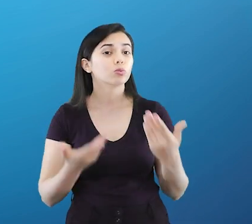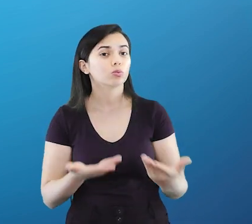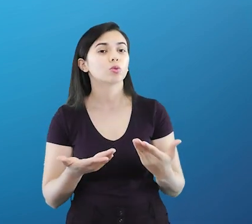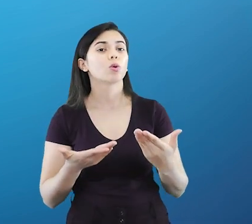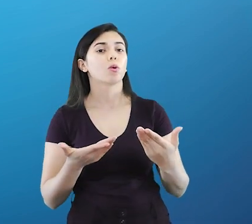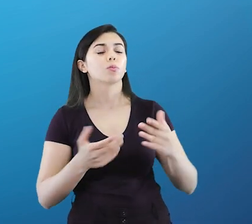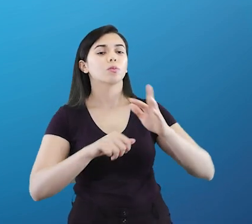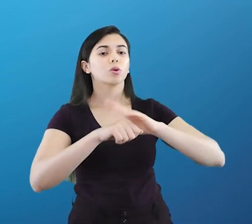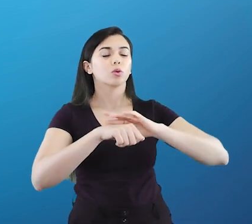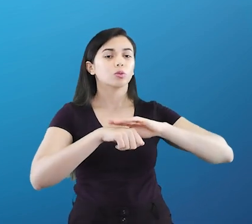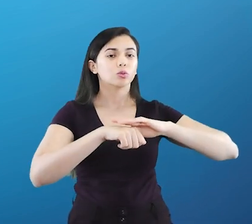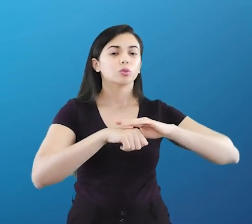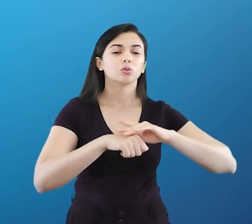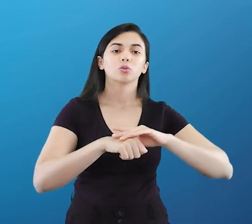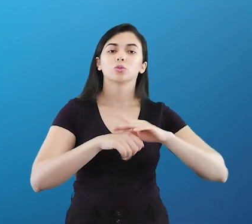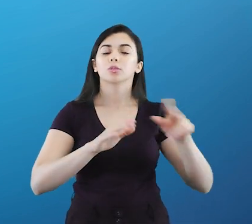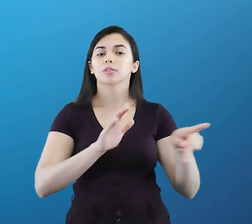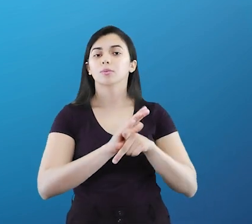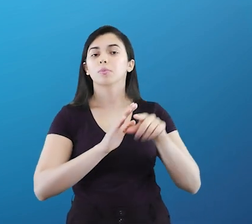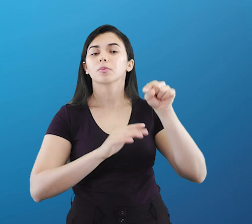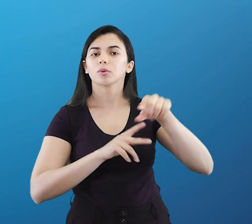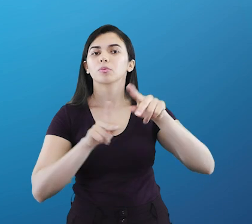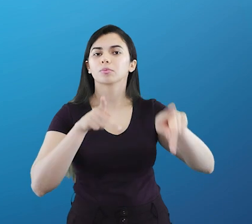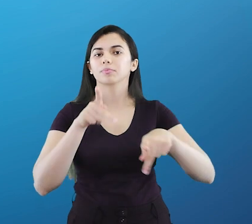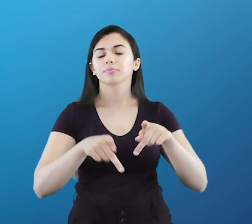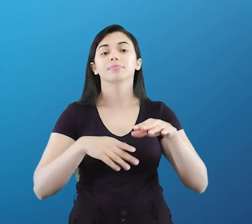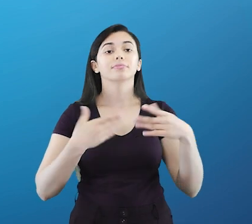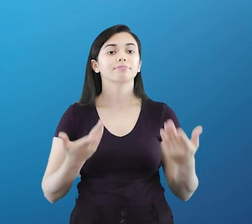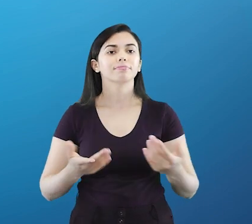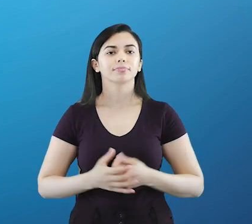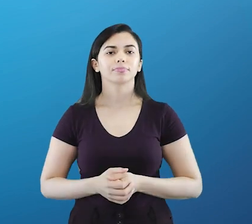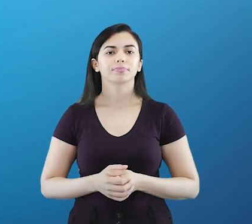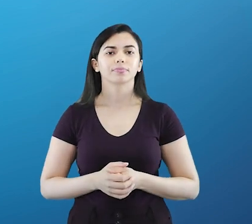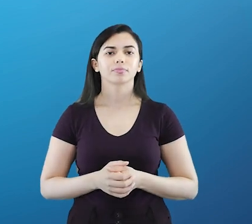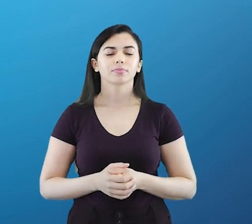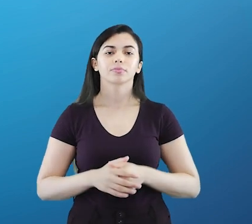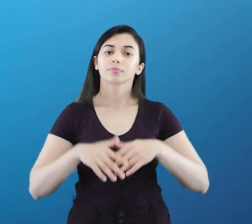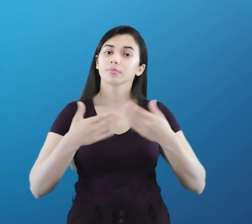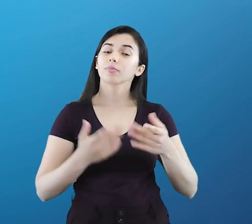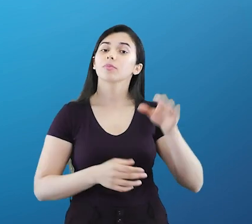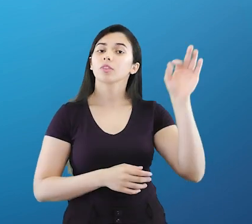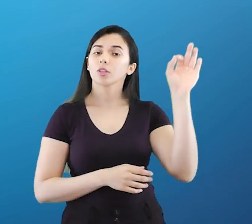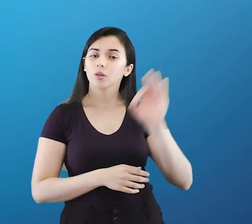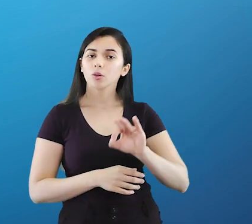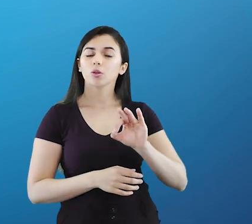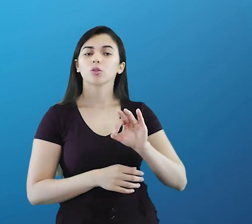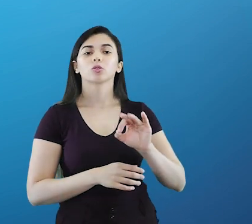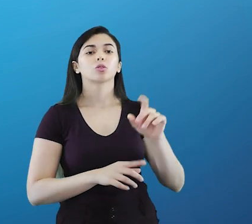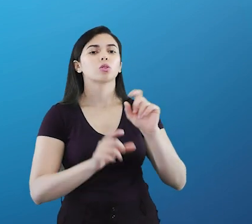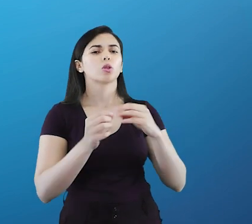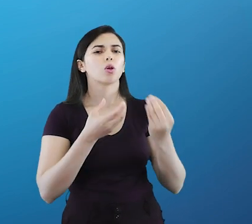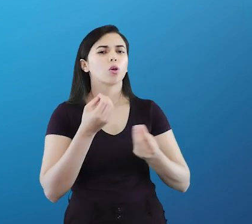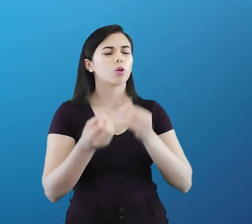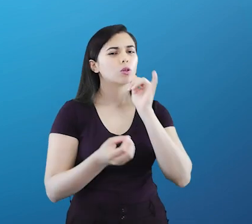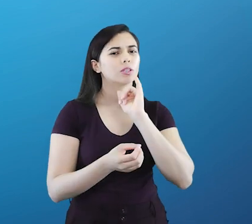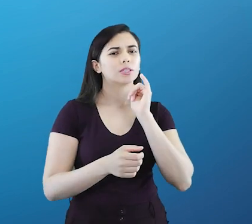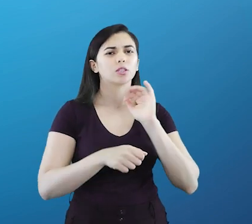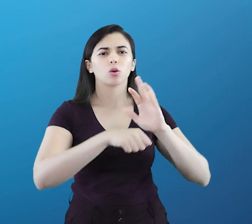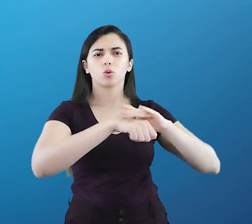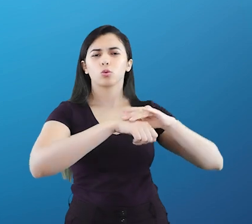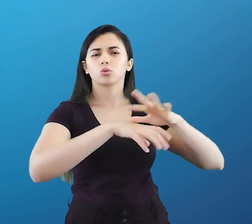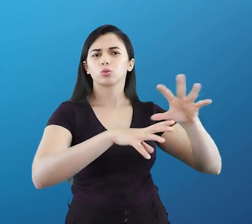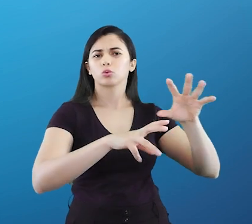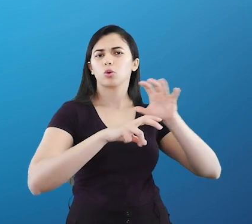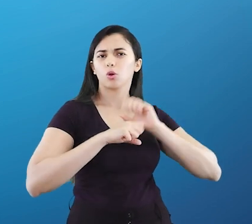dessa população relacionada a essa doença? E, no caso, a taxa de incidência é justamente a velocidade com